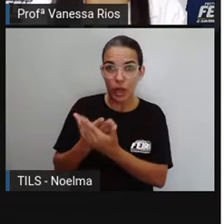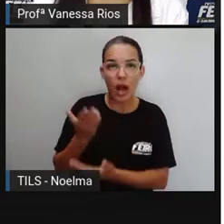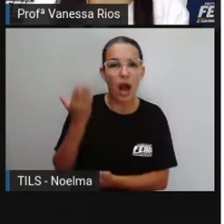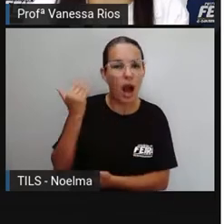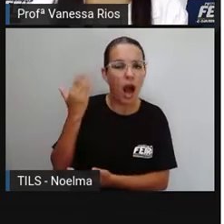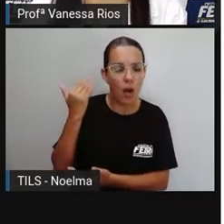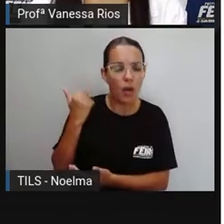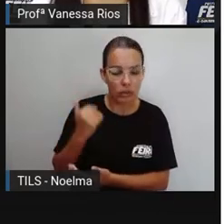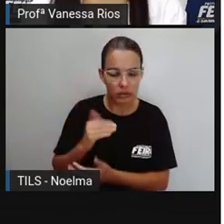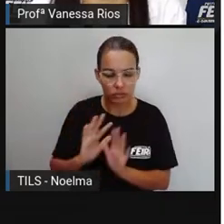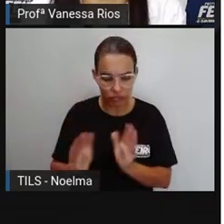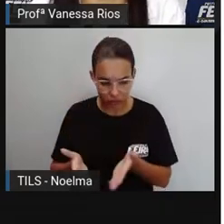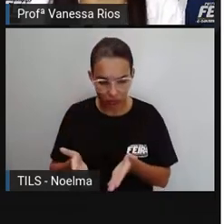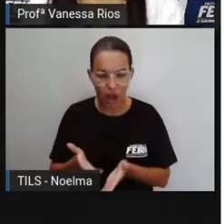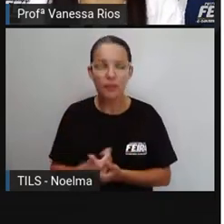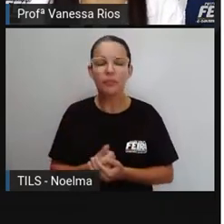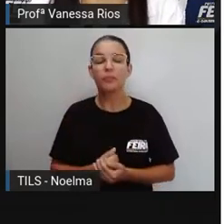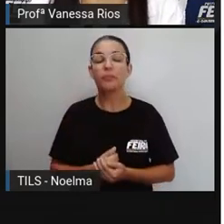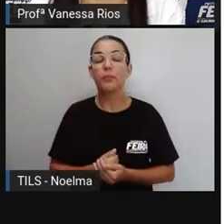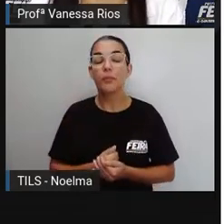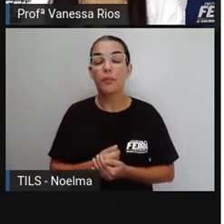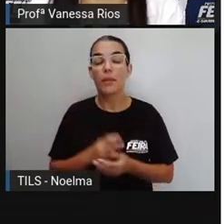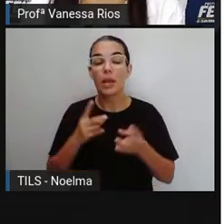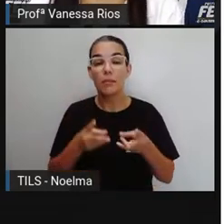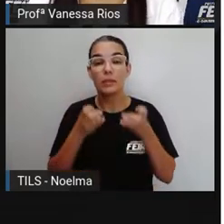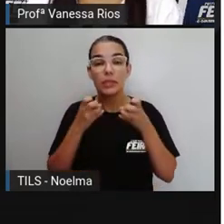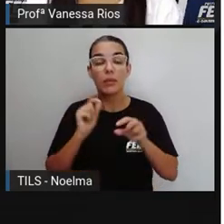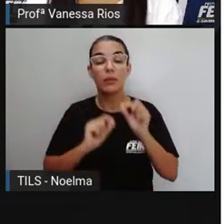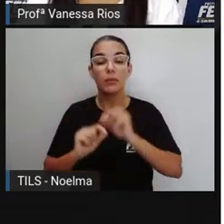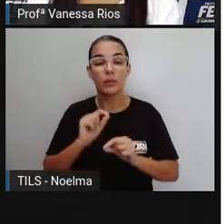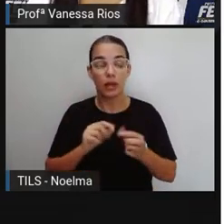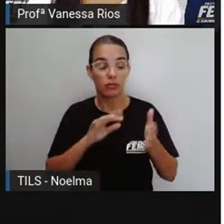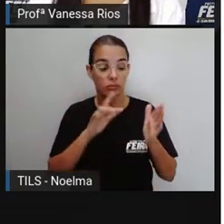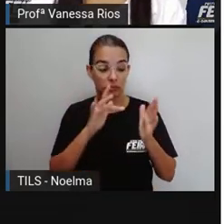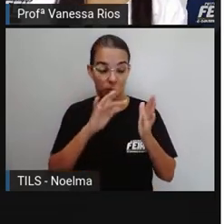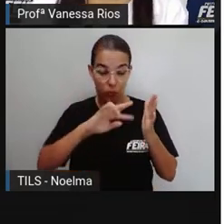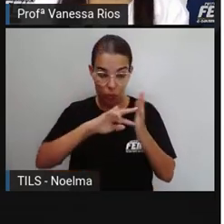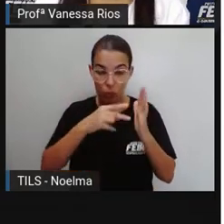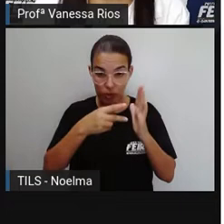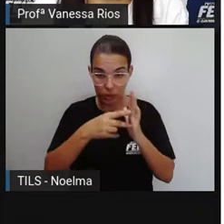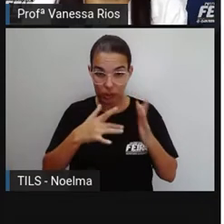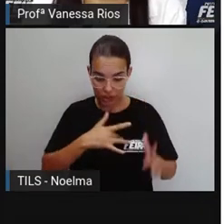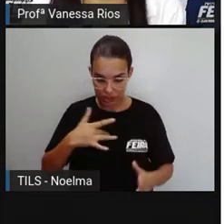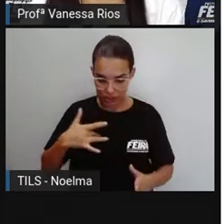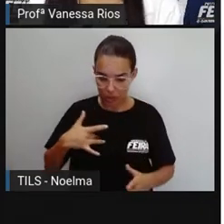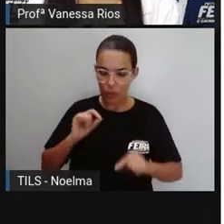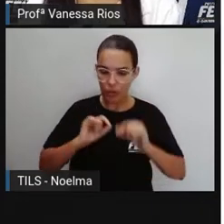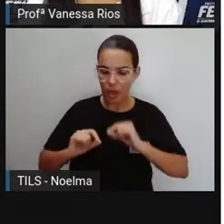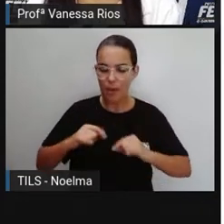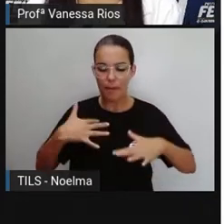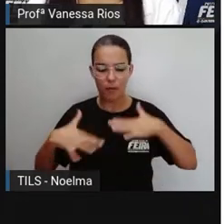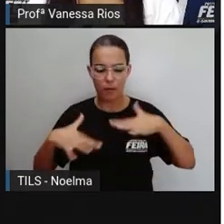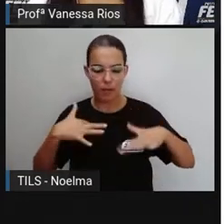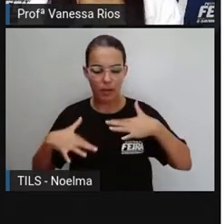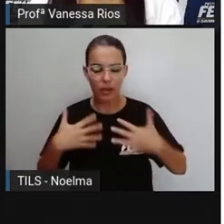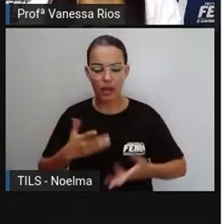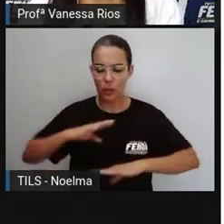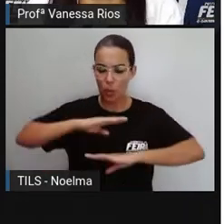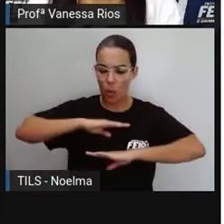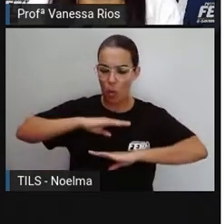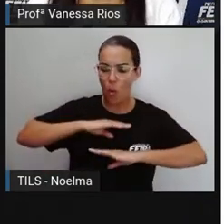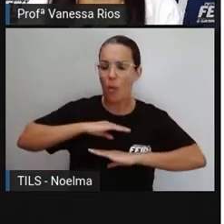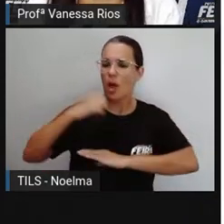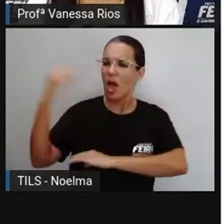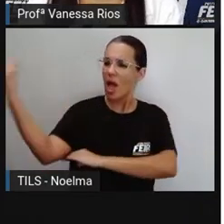estudado em outras, né, videoaulas, a gente já percebeu que o movimentar do corpo, que a prática de